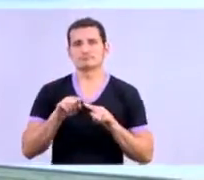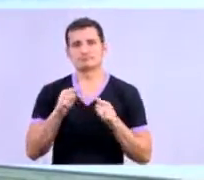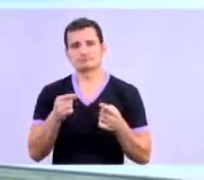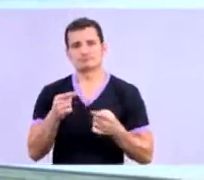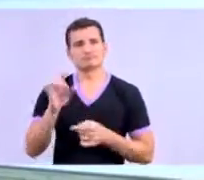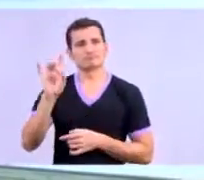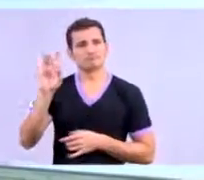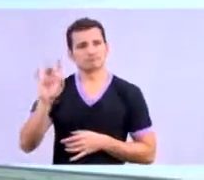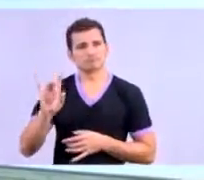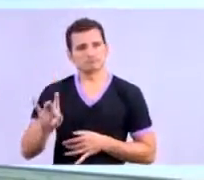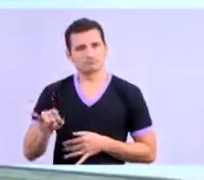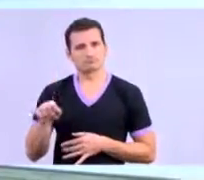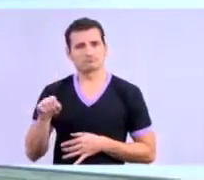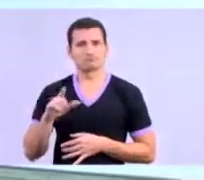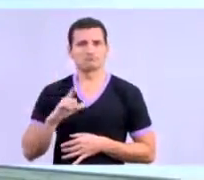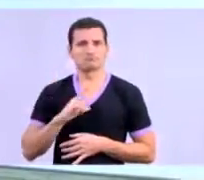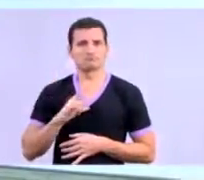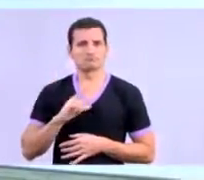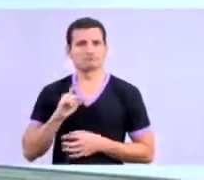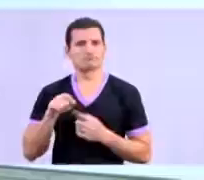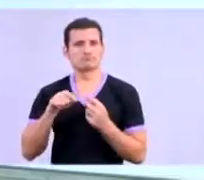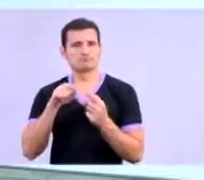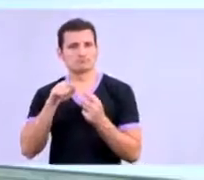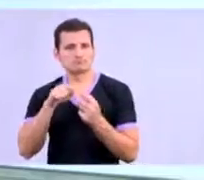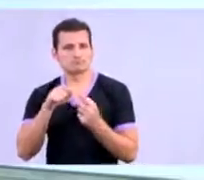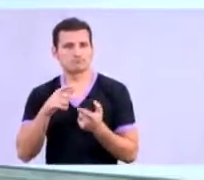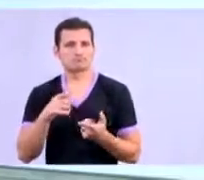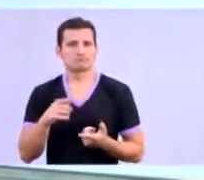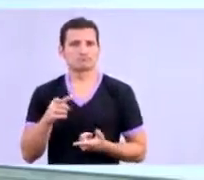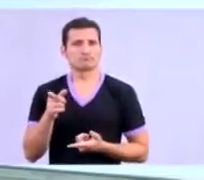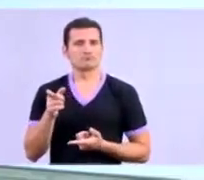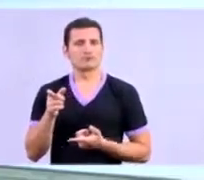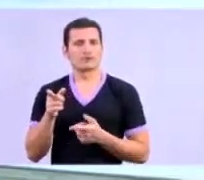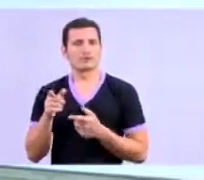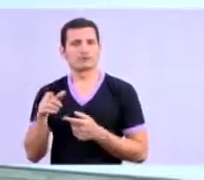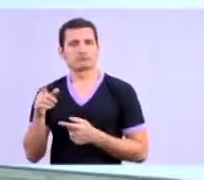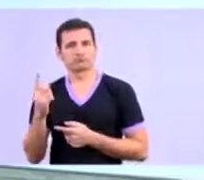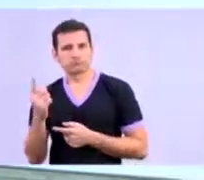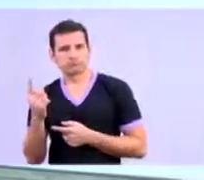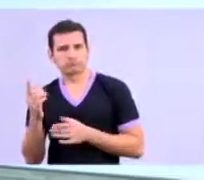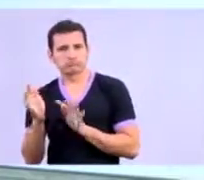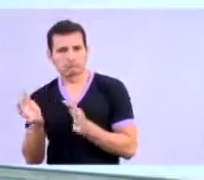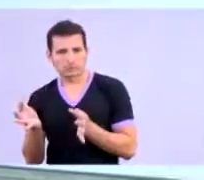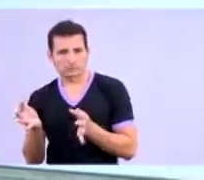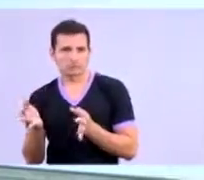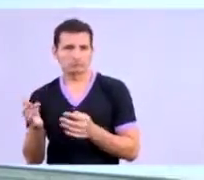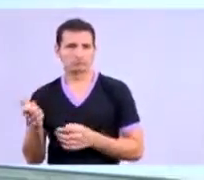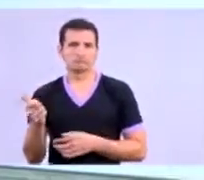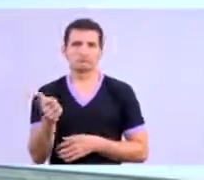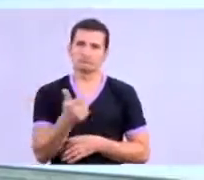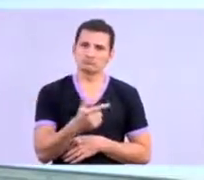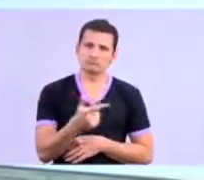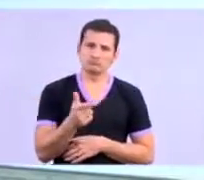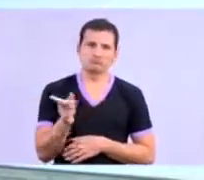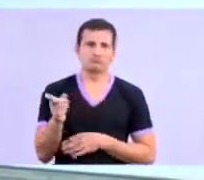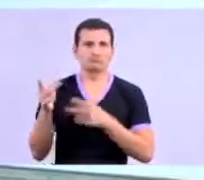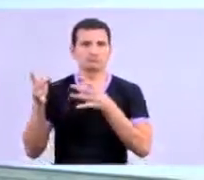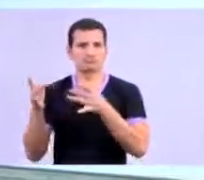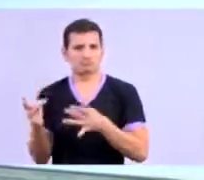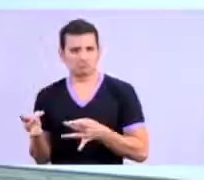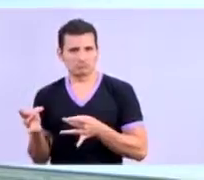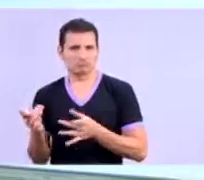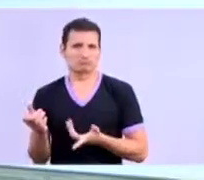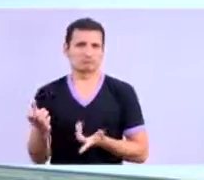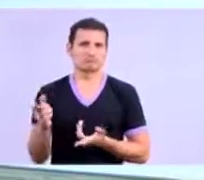uma proporcionalidade, um é mais simples que o outro é mais detalhado, um é mais didático, o